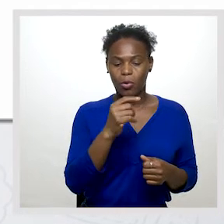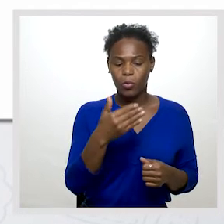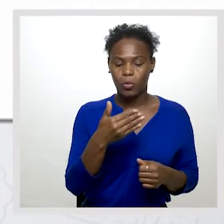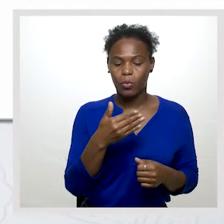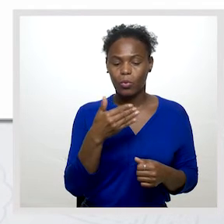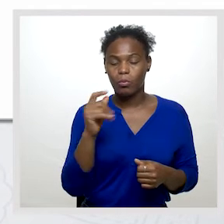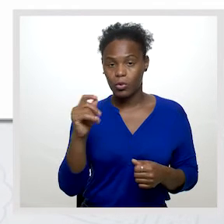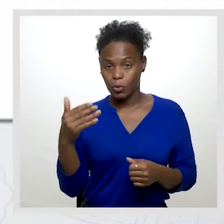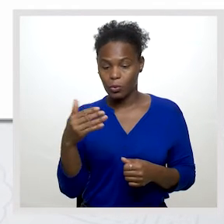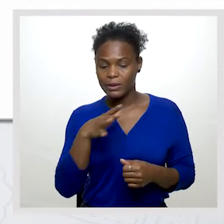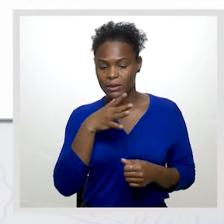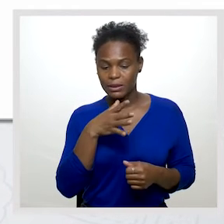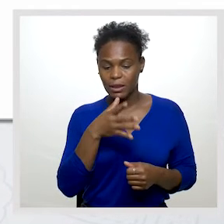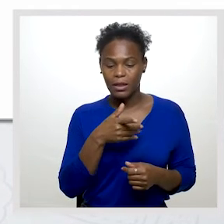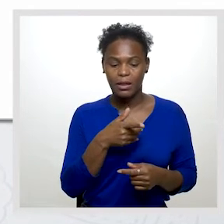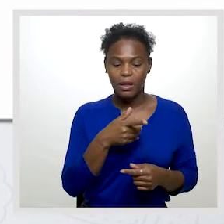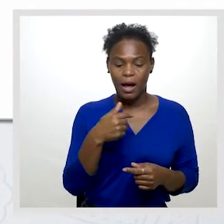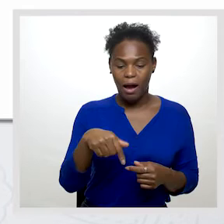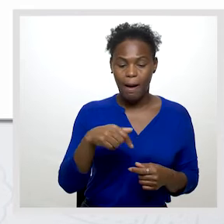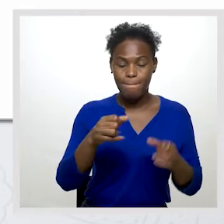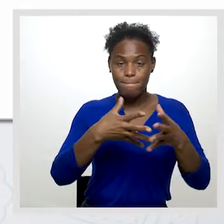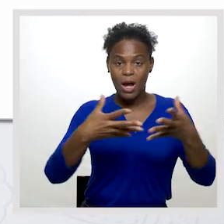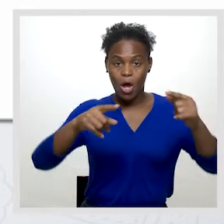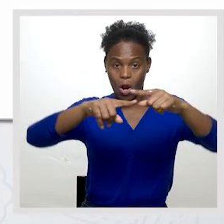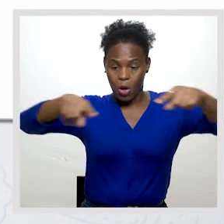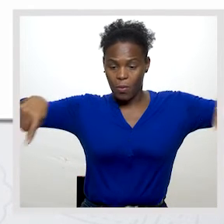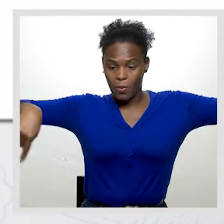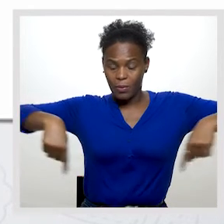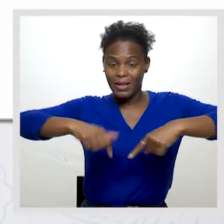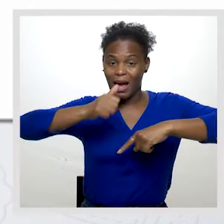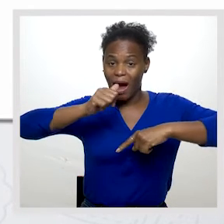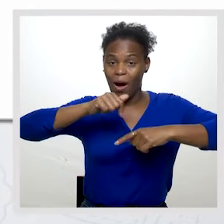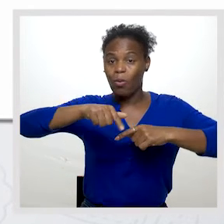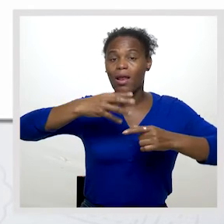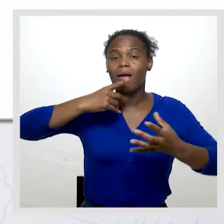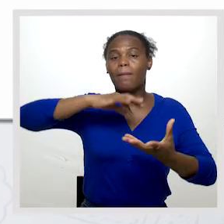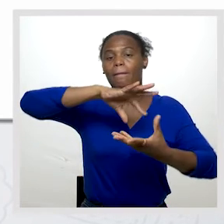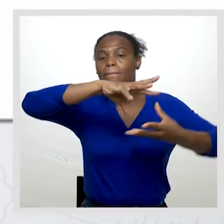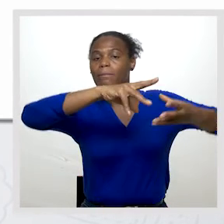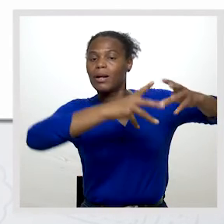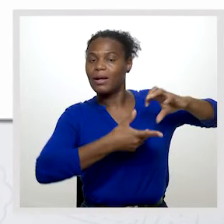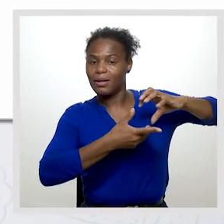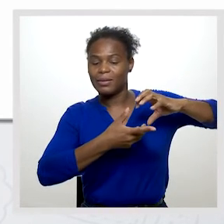1.1.1 diz: constituem maiores reservatórios de água no planeta.